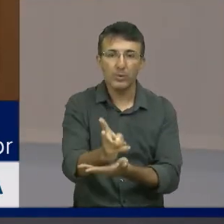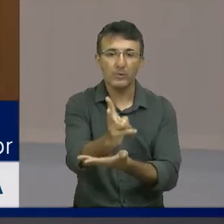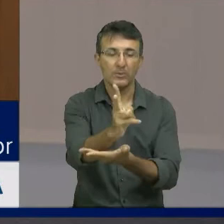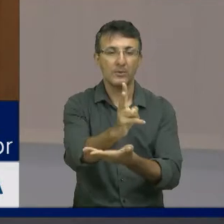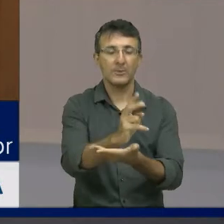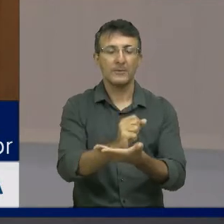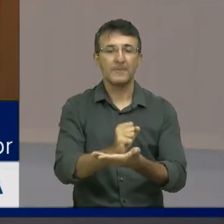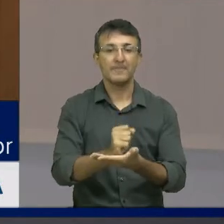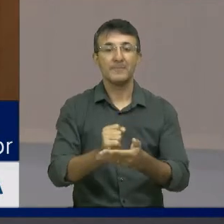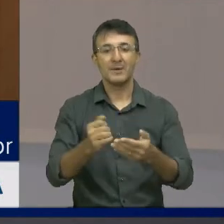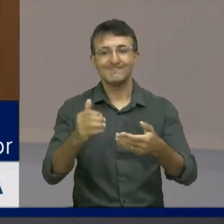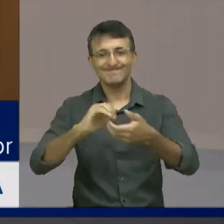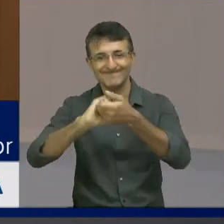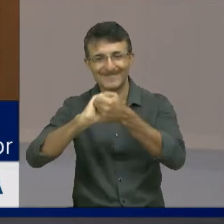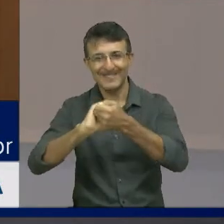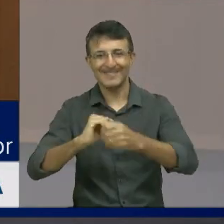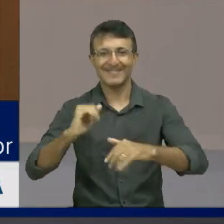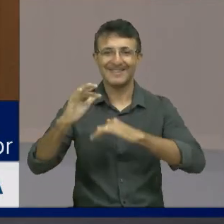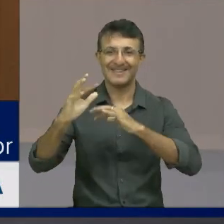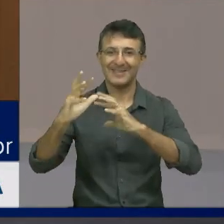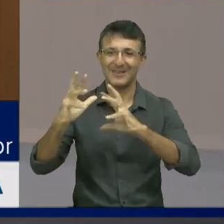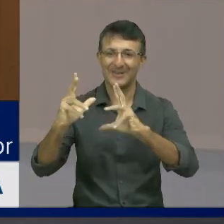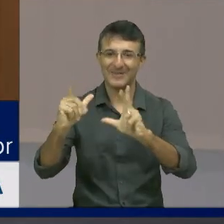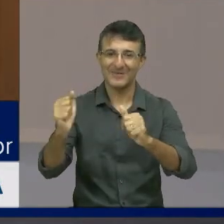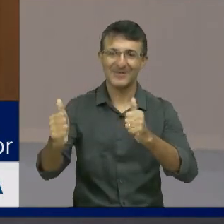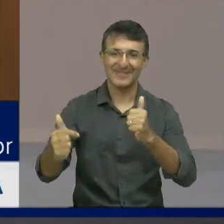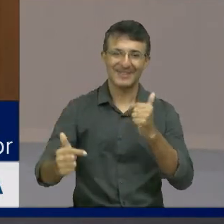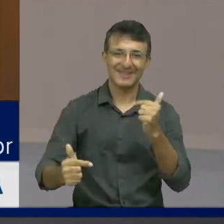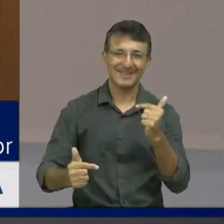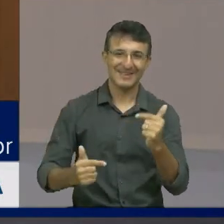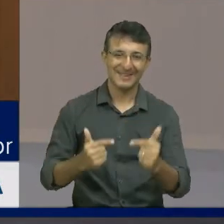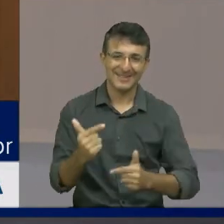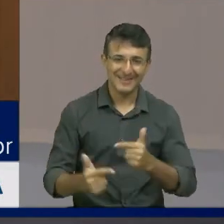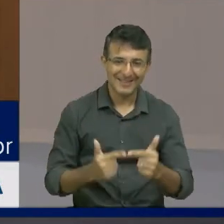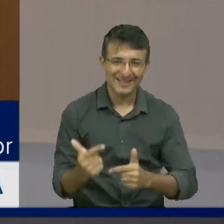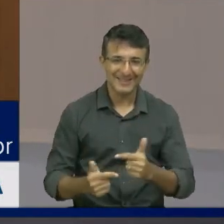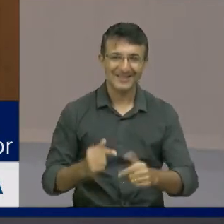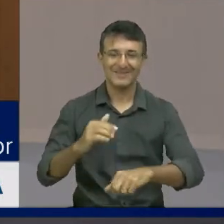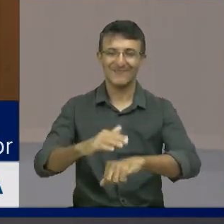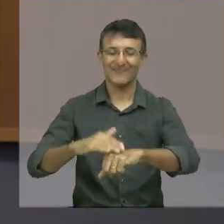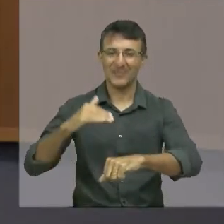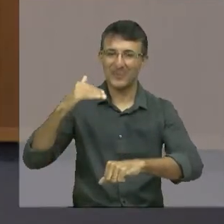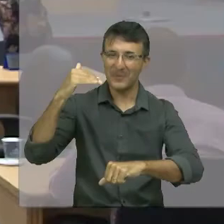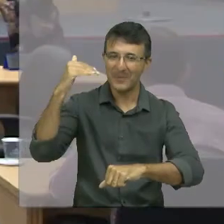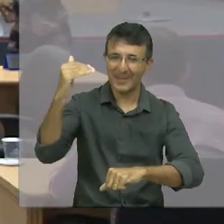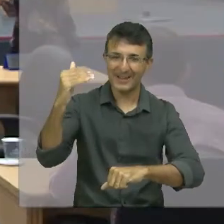aí aos profissionais que estão fazendo mais e gastando menos.